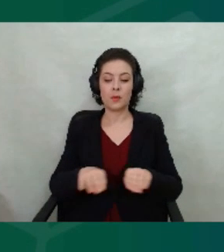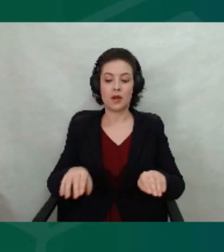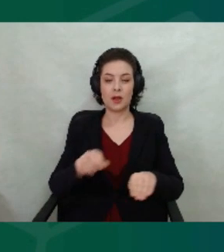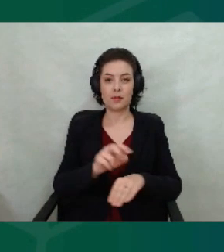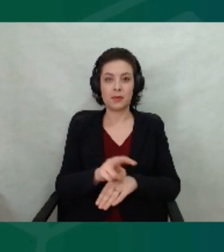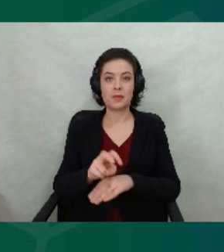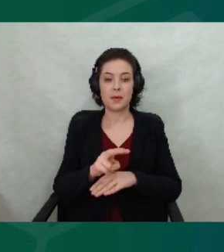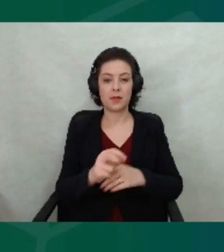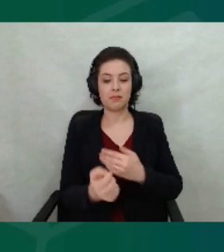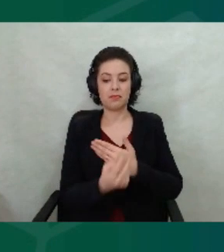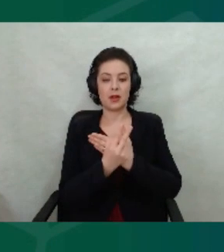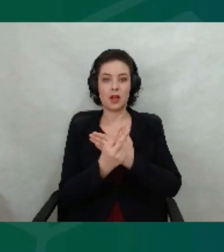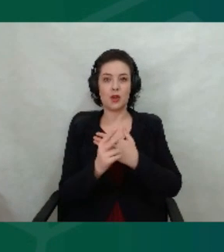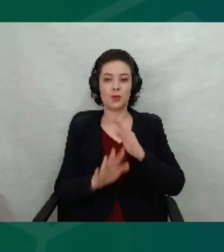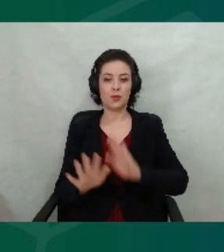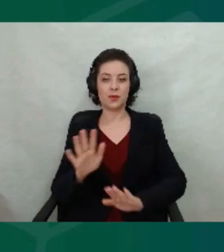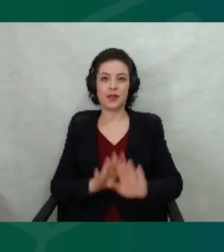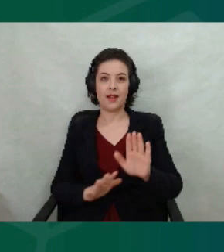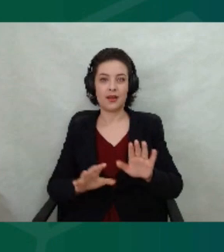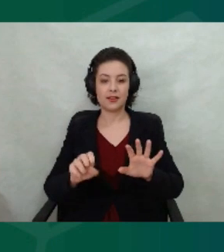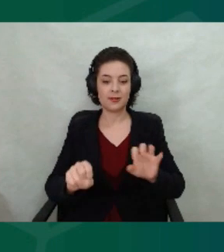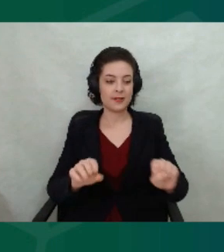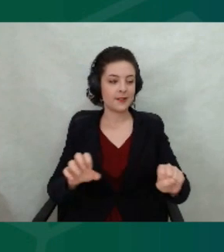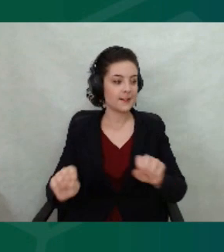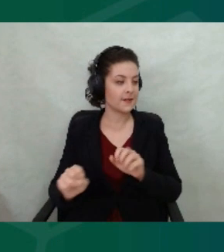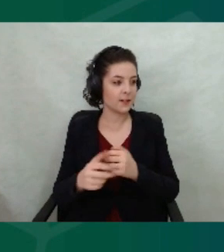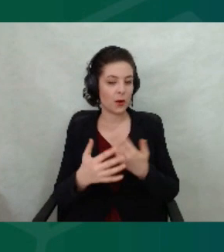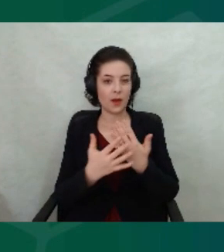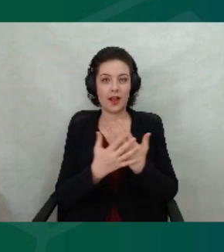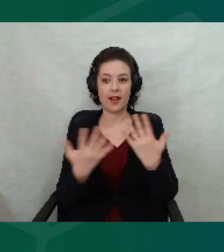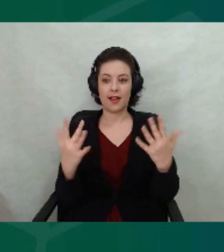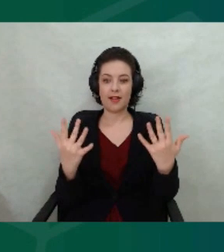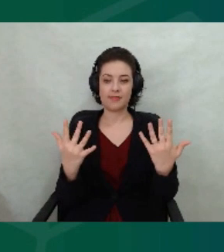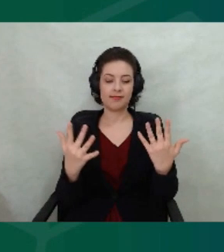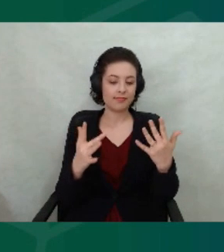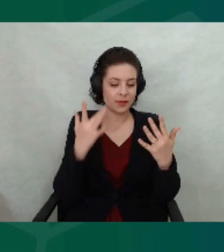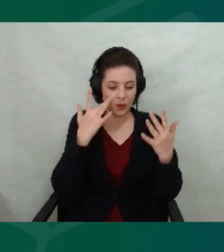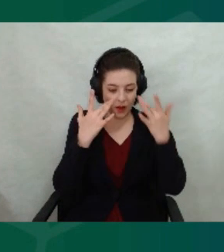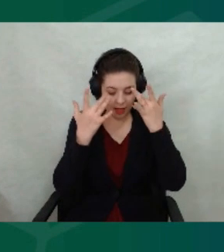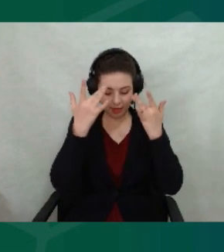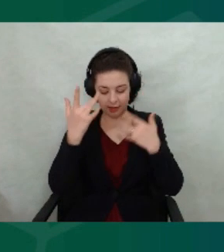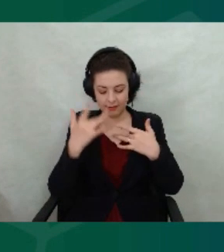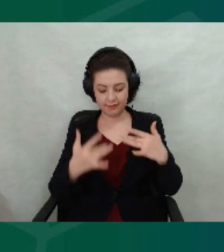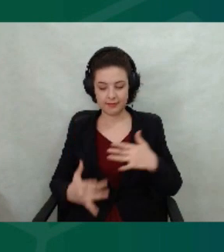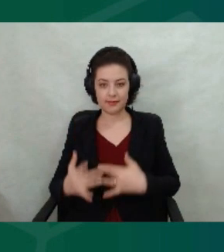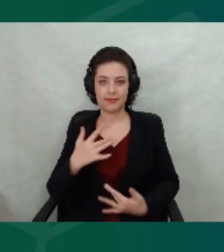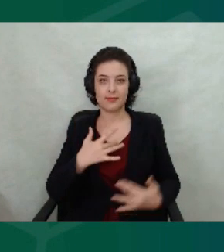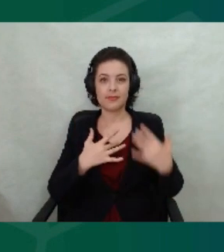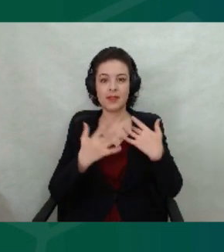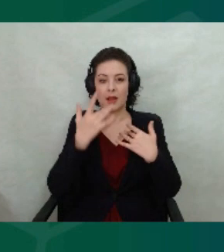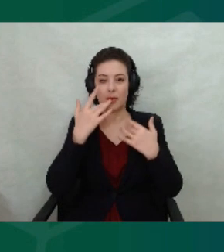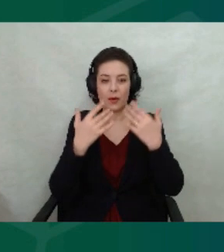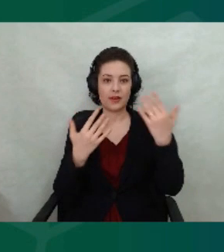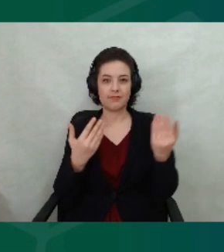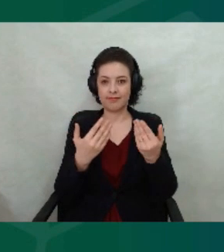com a questão das nossas mãos, né? De tocar o nosso rosto, levar a mão na boca. Então, tem